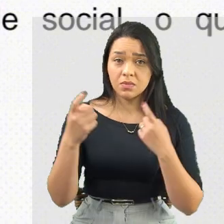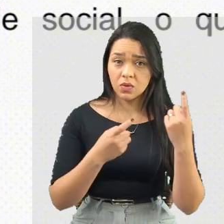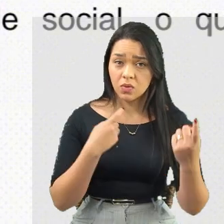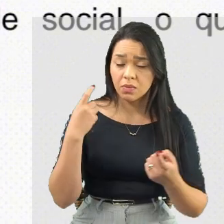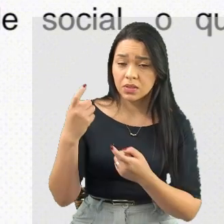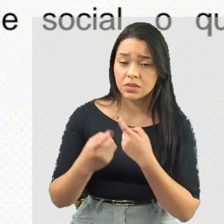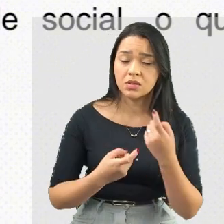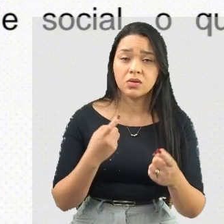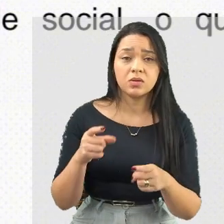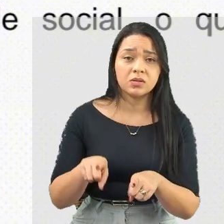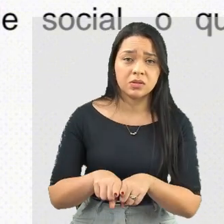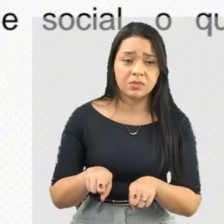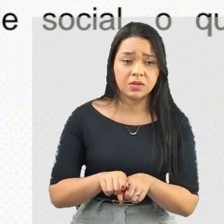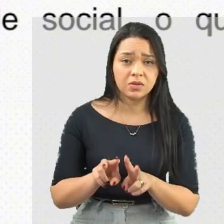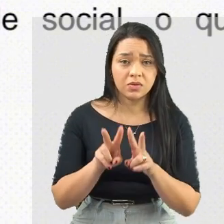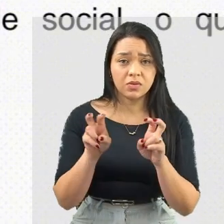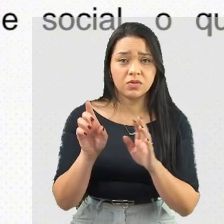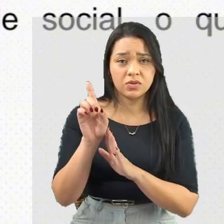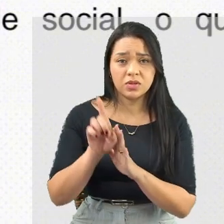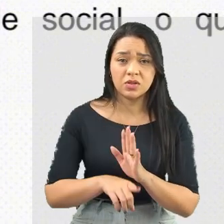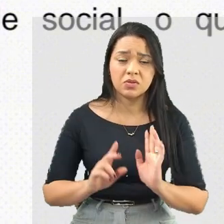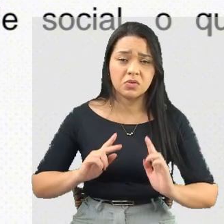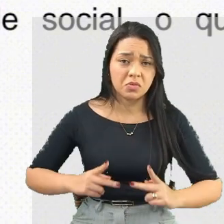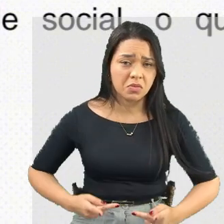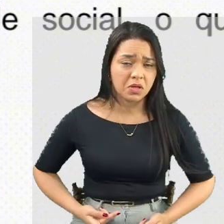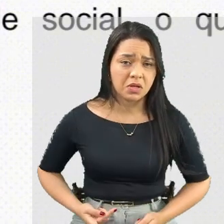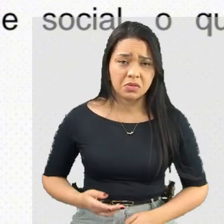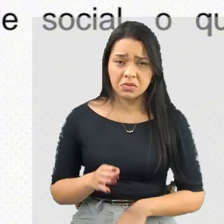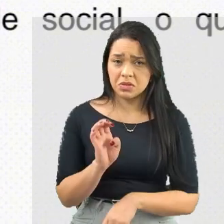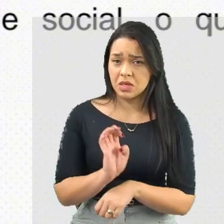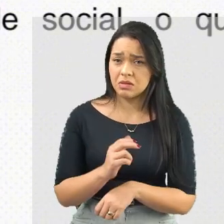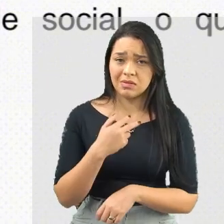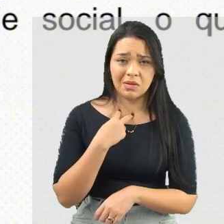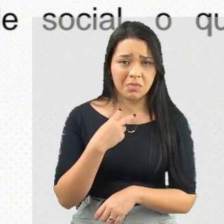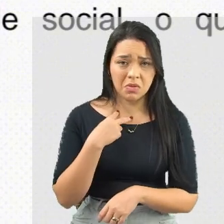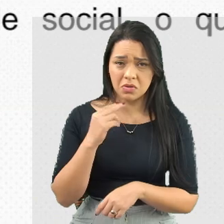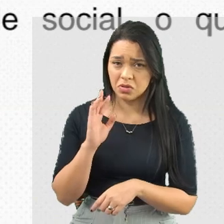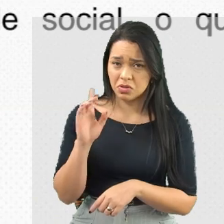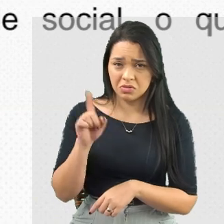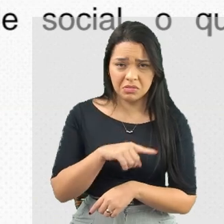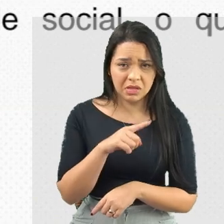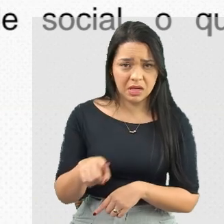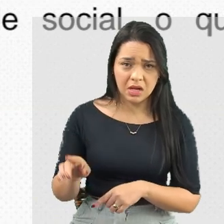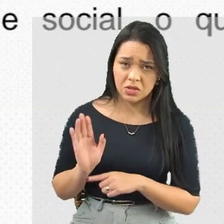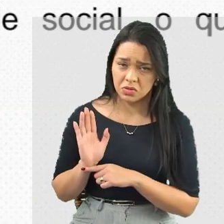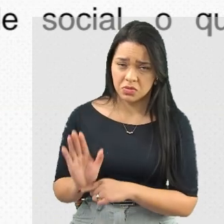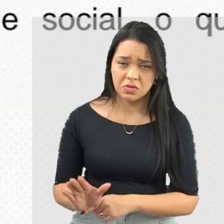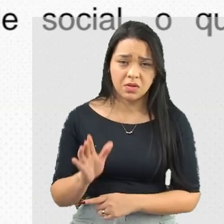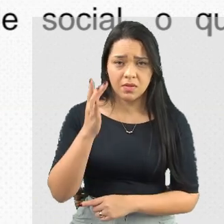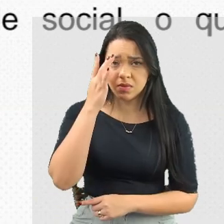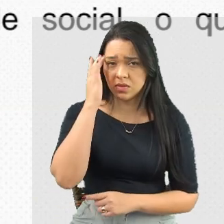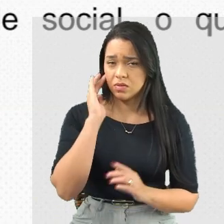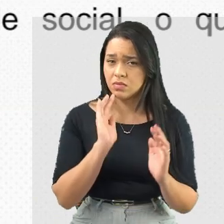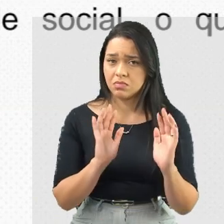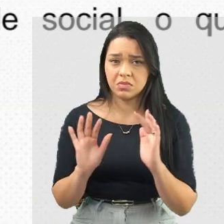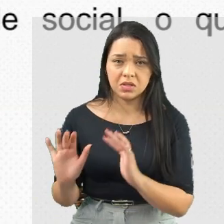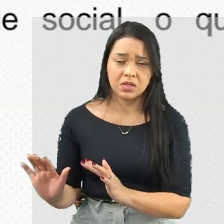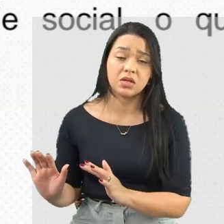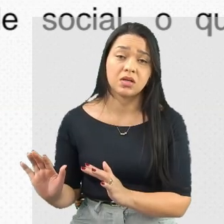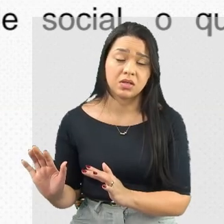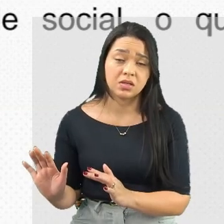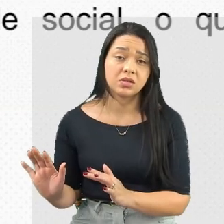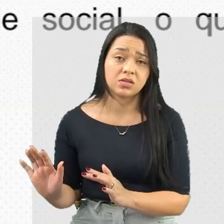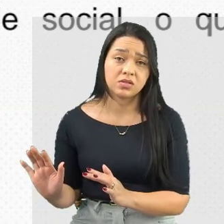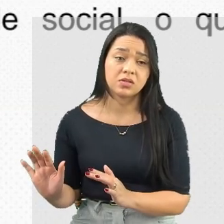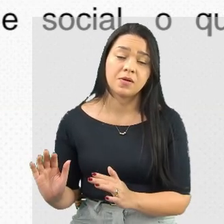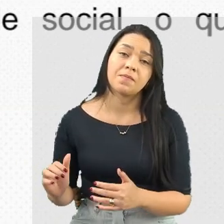preocupação, né, que tem a ver com direitos humanos. O Estado não pode negar ajuda humanitária, né, para refugiados ou para migrantes, tá?